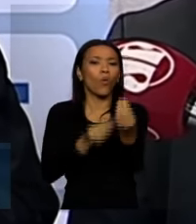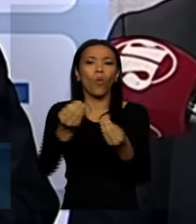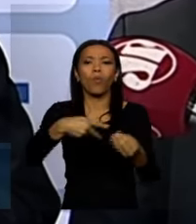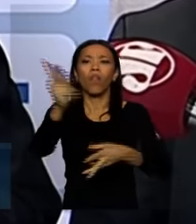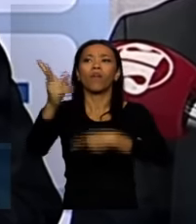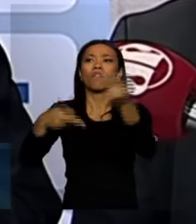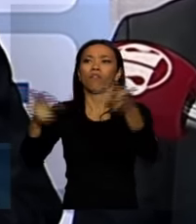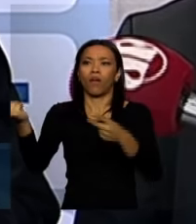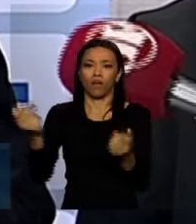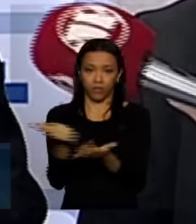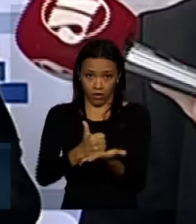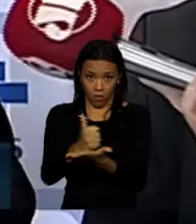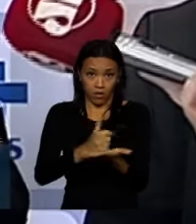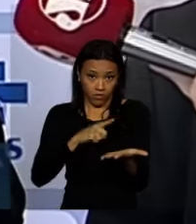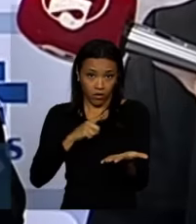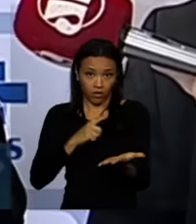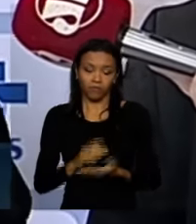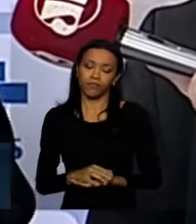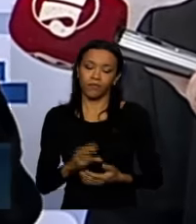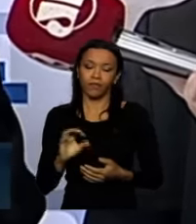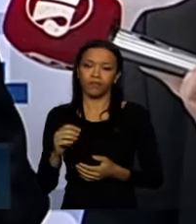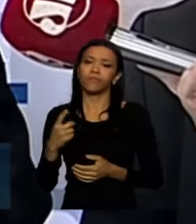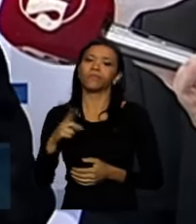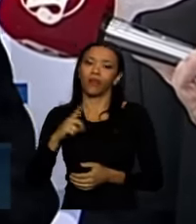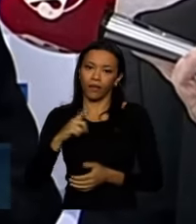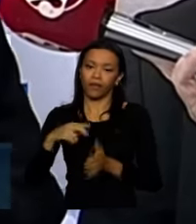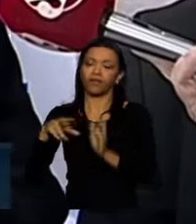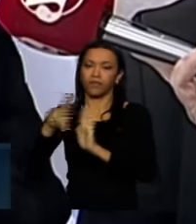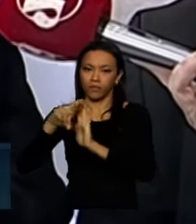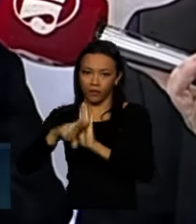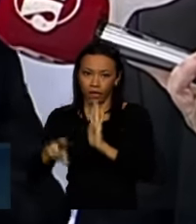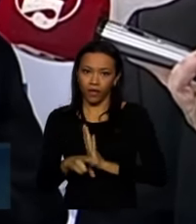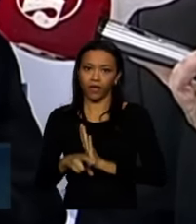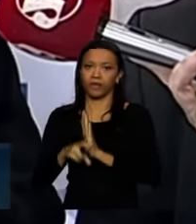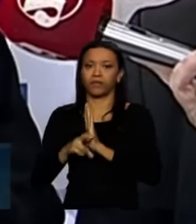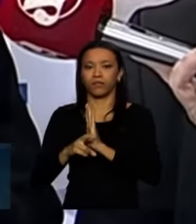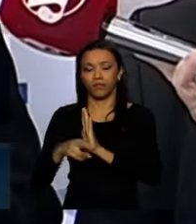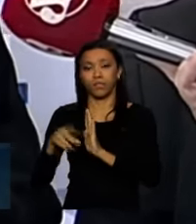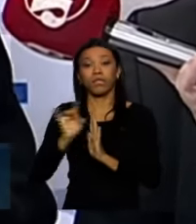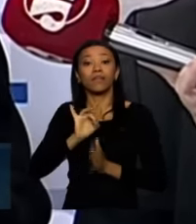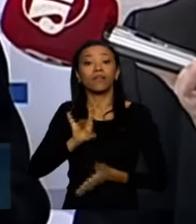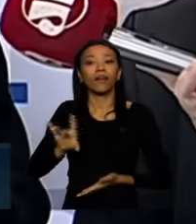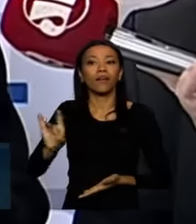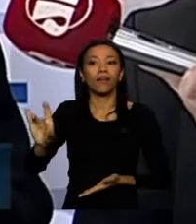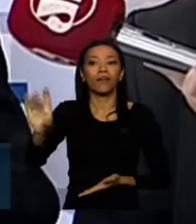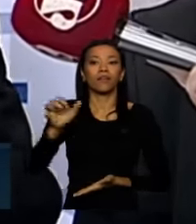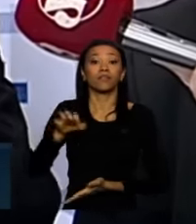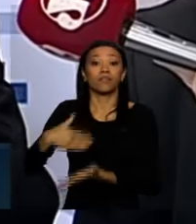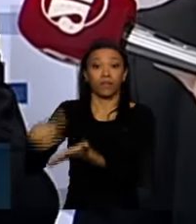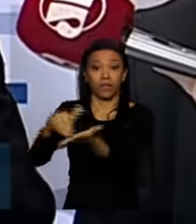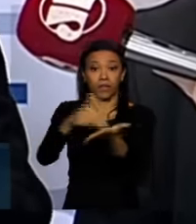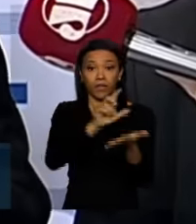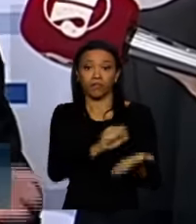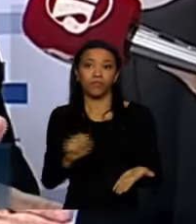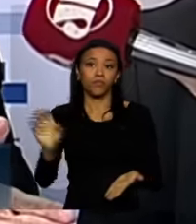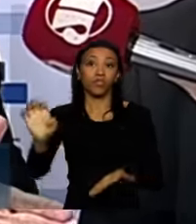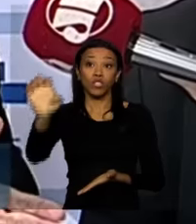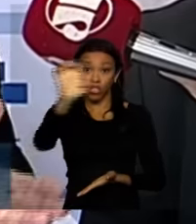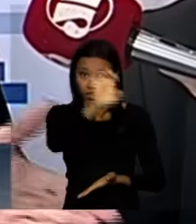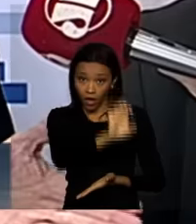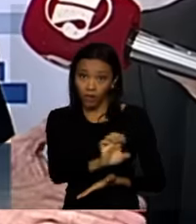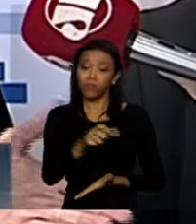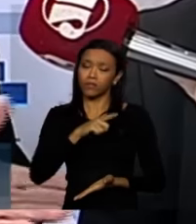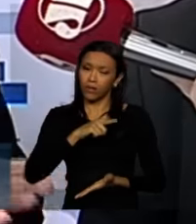distribuição não seguindo as normas todos dos dos medicamentos e cada Secretaria dos Estados vão ter todo o Rigor Todo o